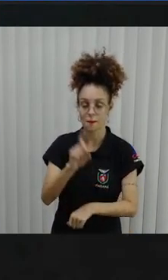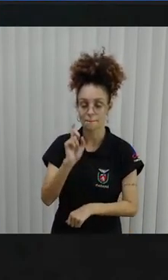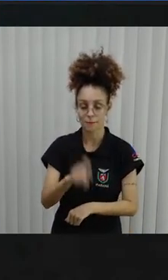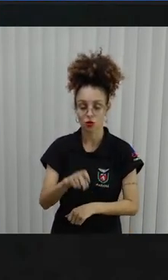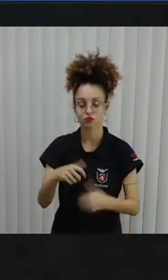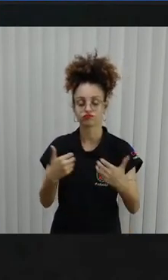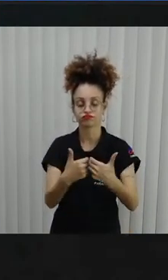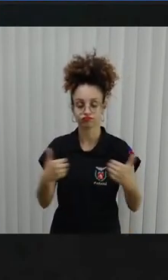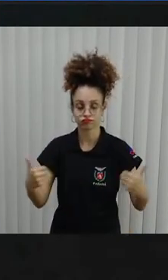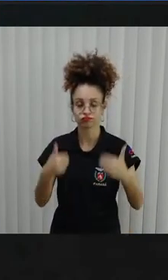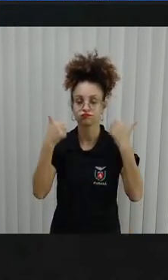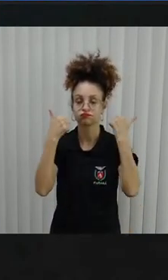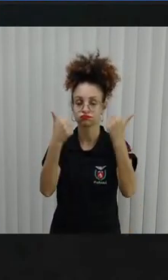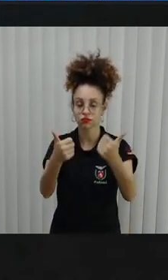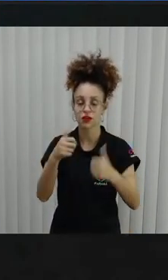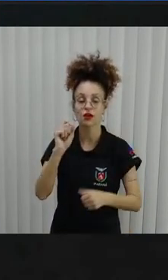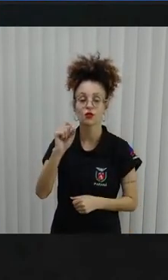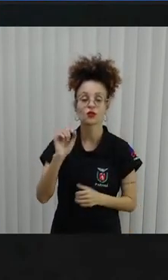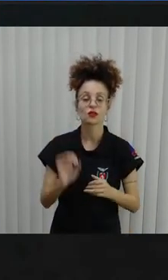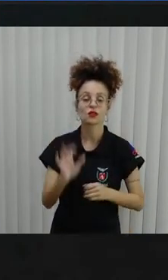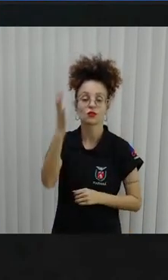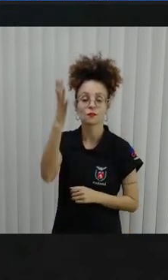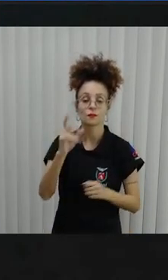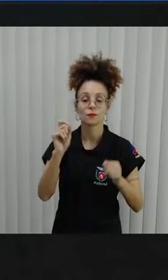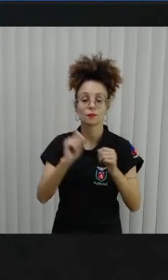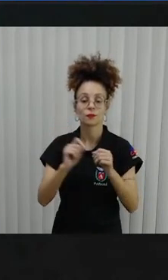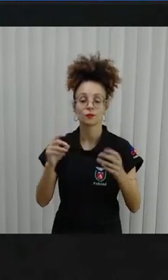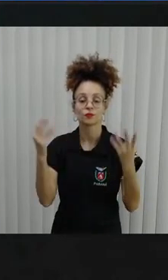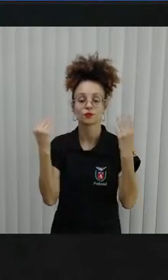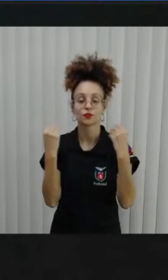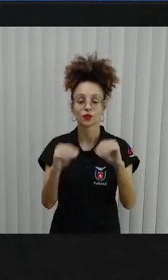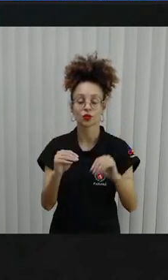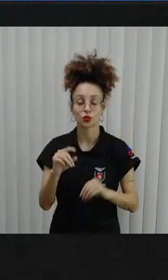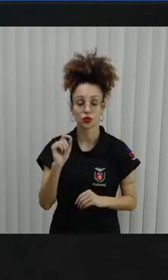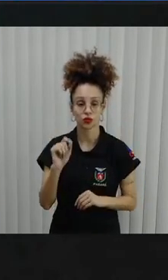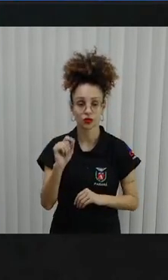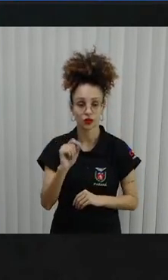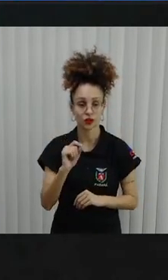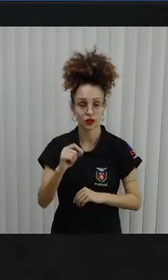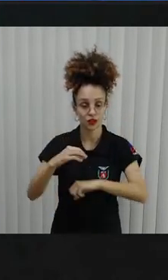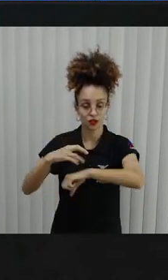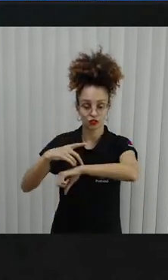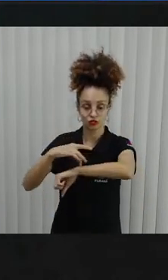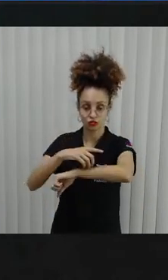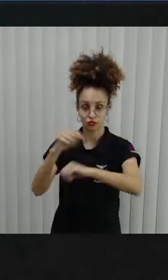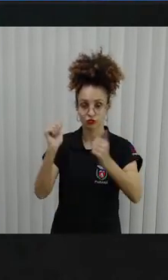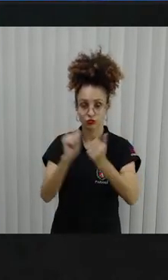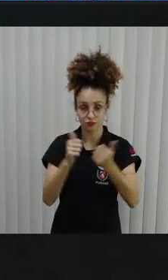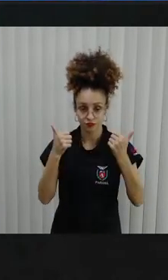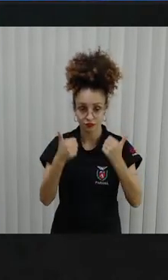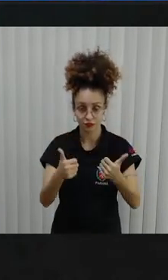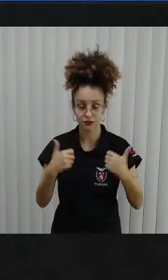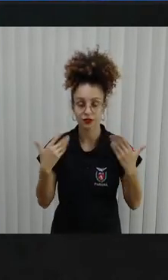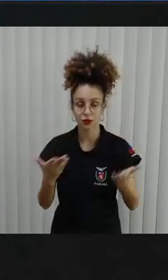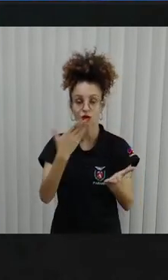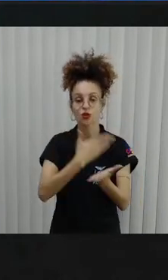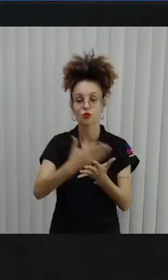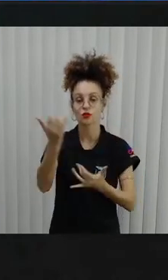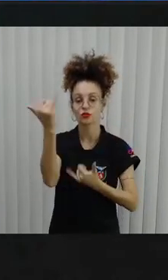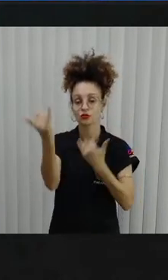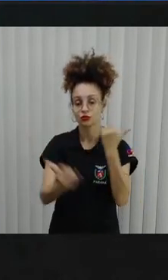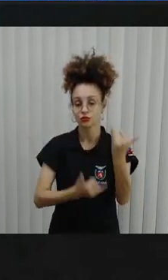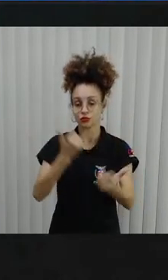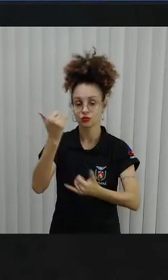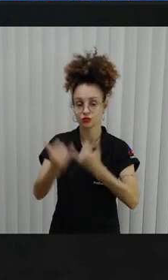for pressionada, o que, que eu vou fazer? Eu vou colocar para que o Dino pule. Beleza. Então, comecei o jogo, estou